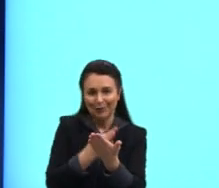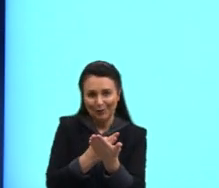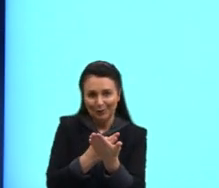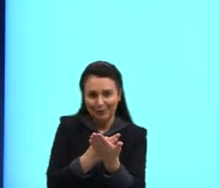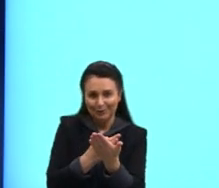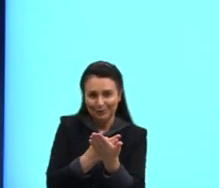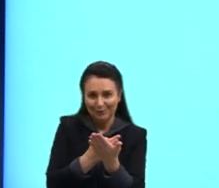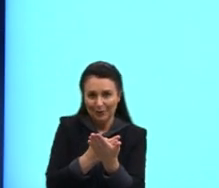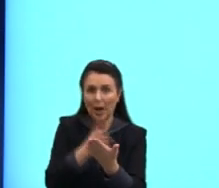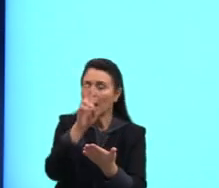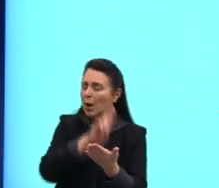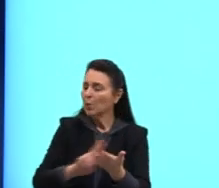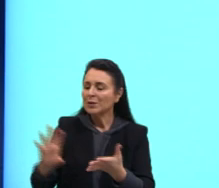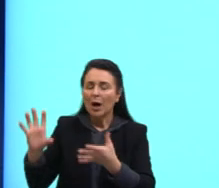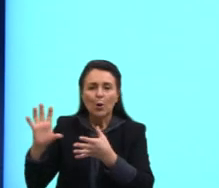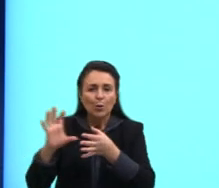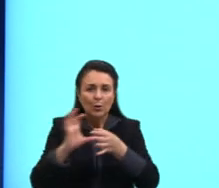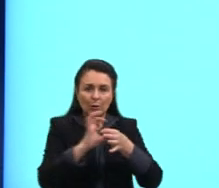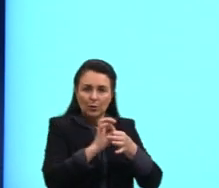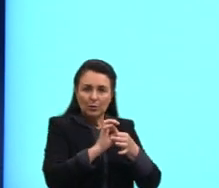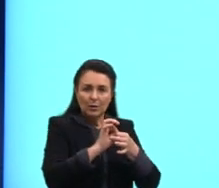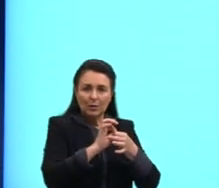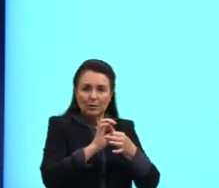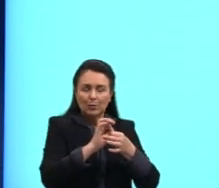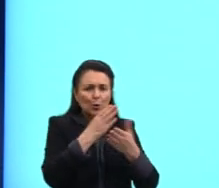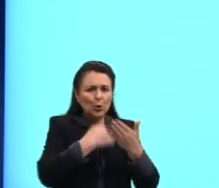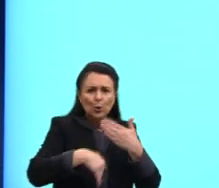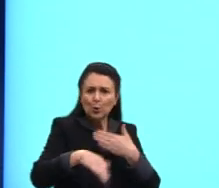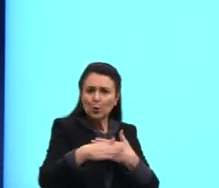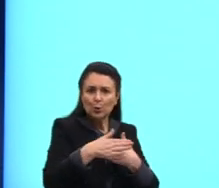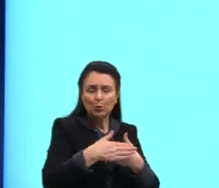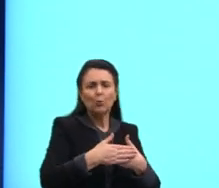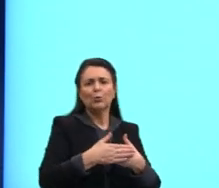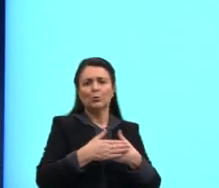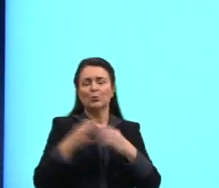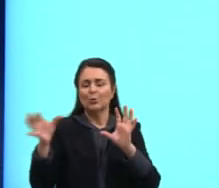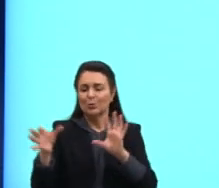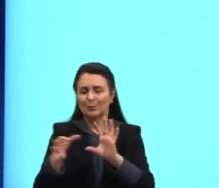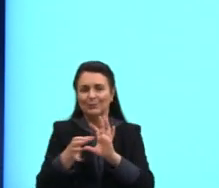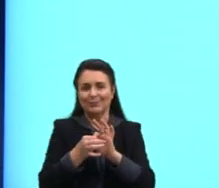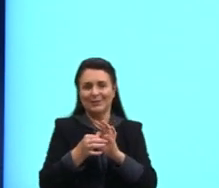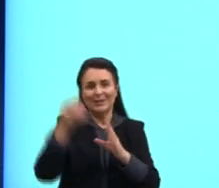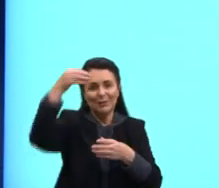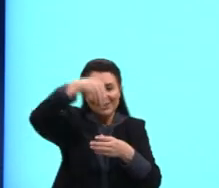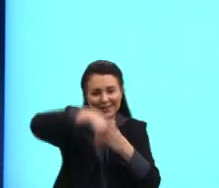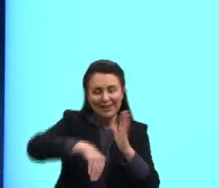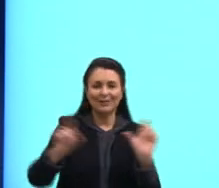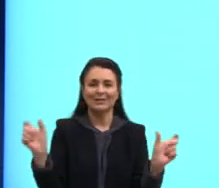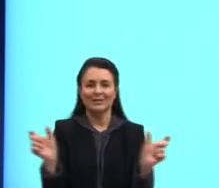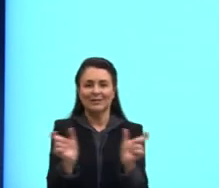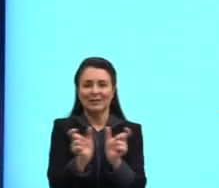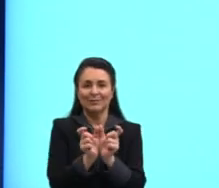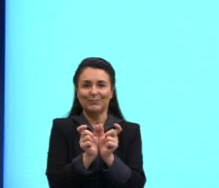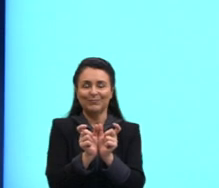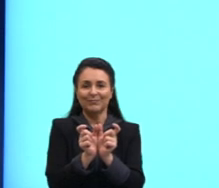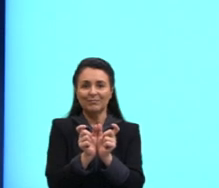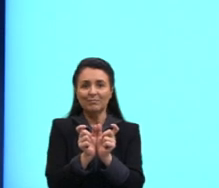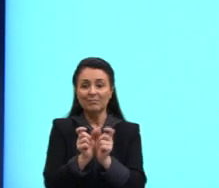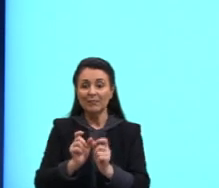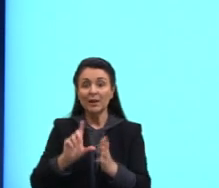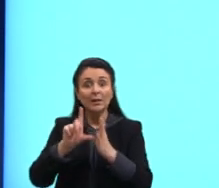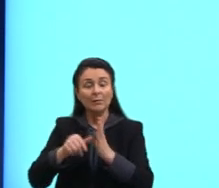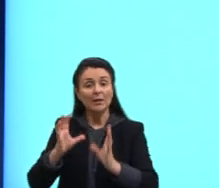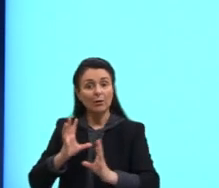vale desses conectores não solos interfrasticos mas os que estão dentro dessas frases também né e a